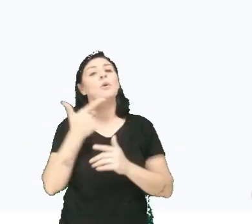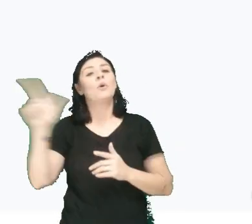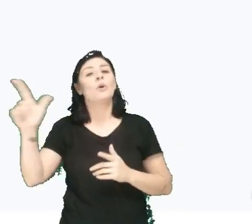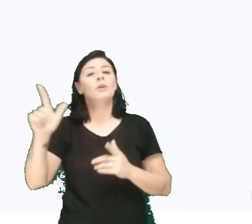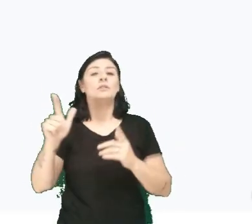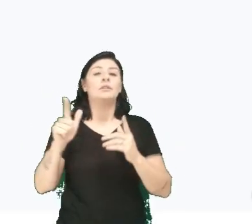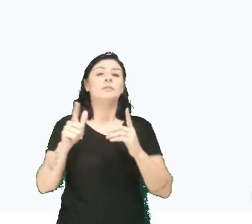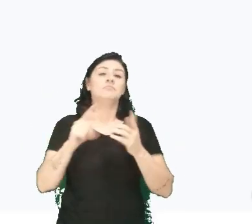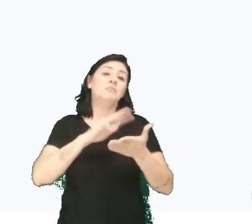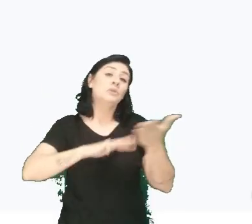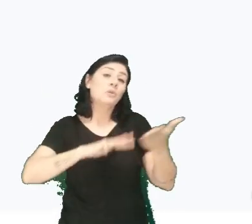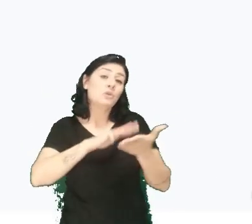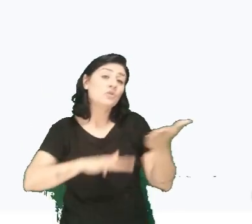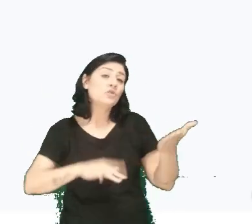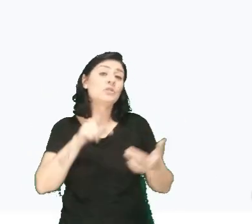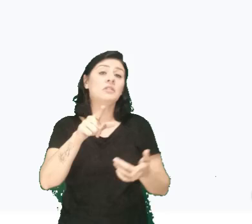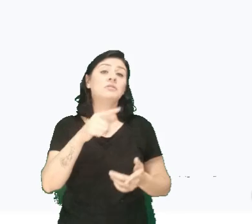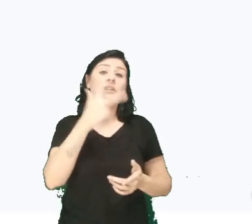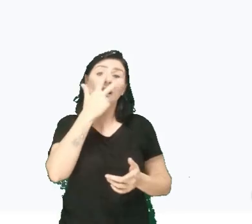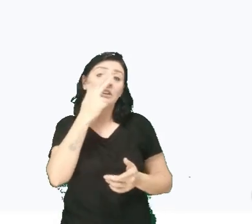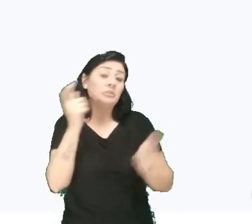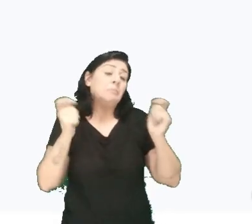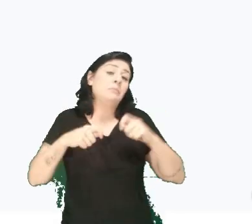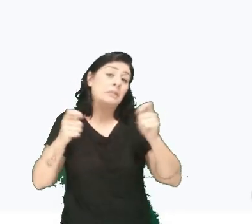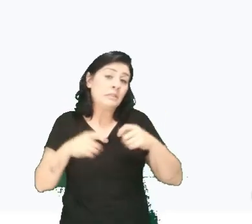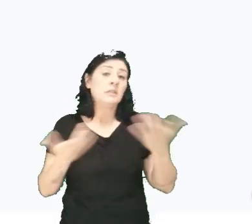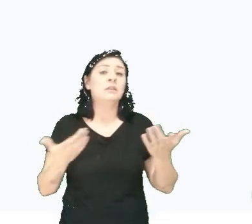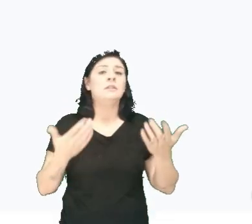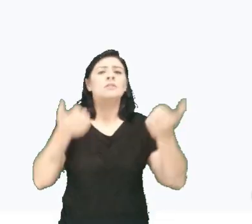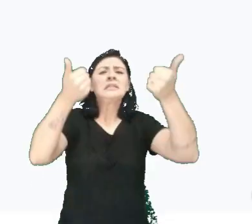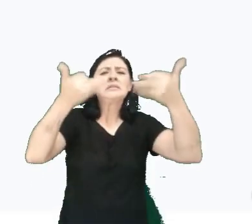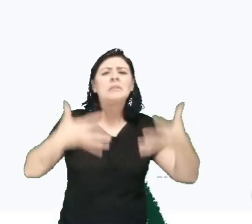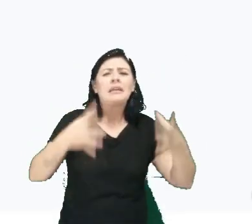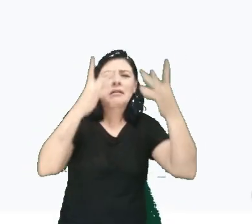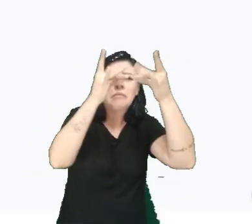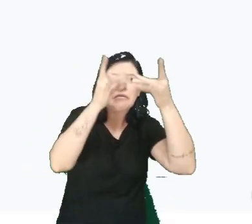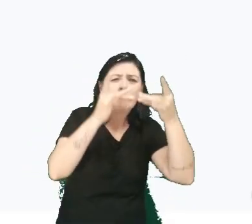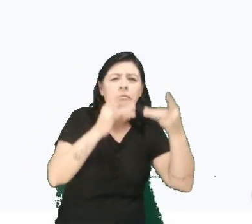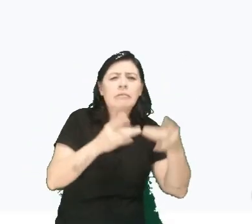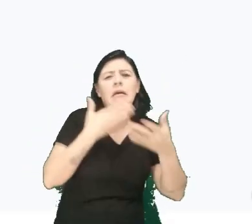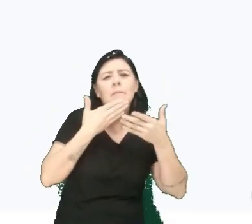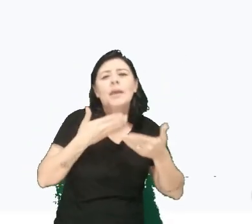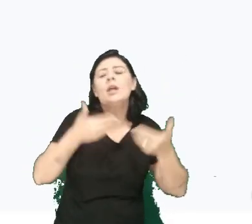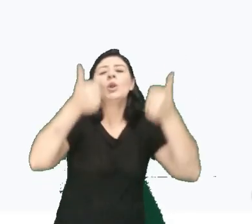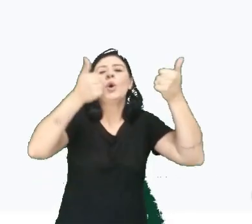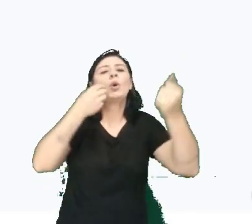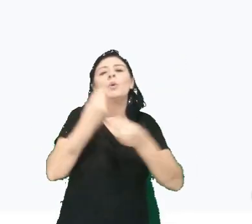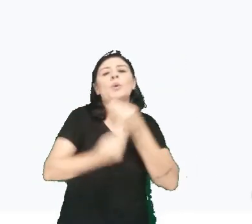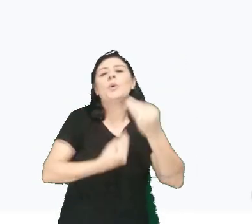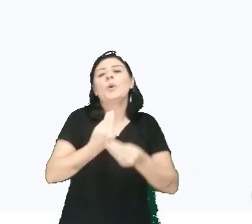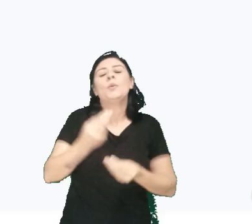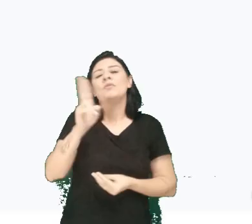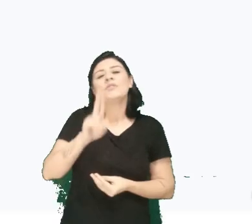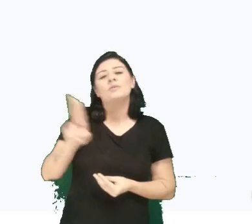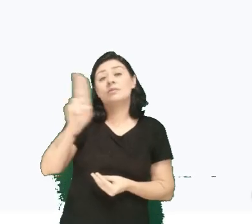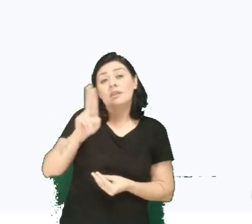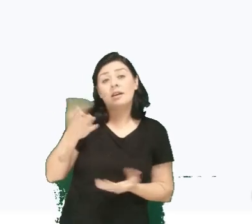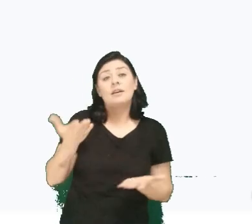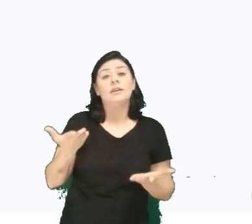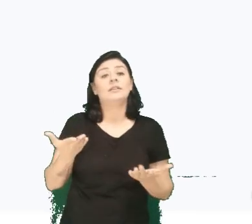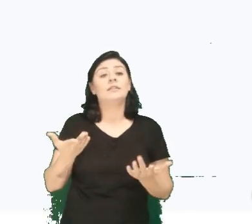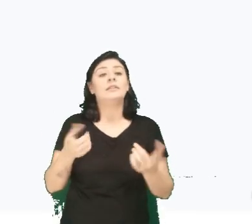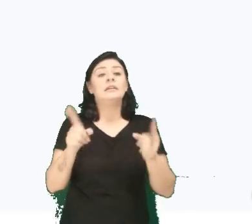procedimentos que você achar necessário, você vai especificar melhor como será utilizado, né? E aqui você